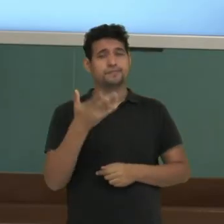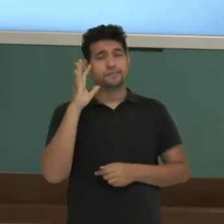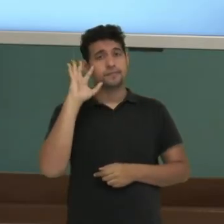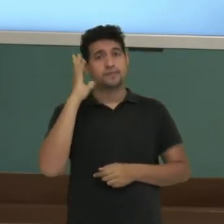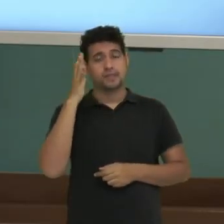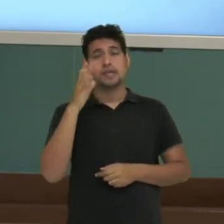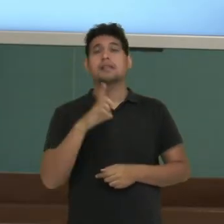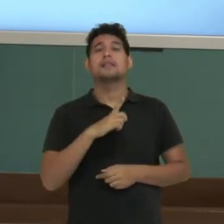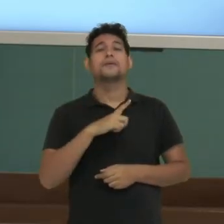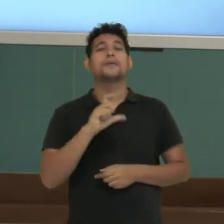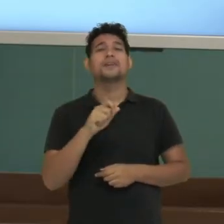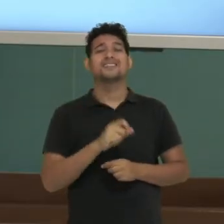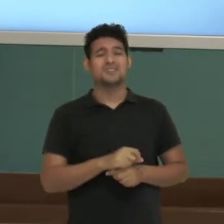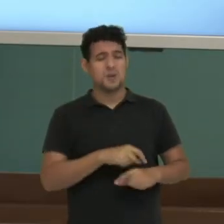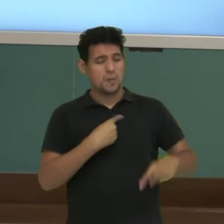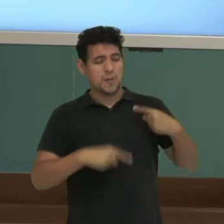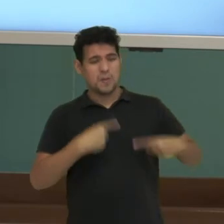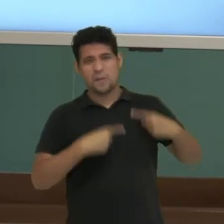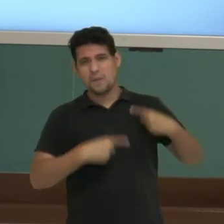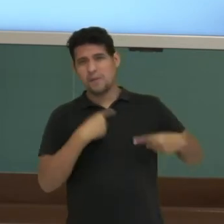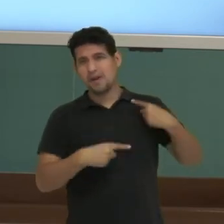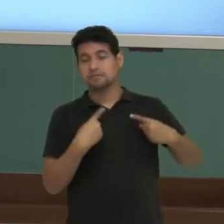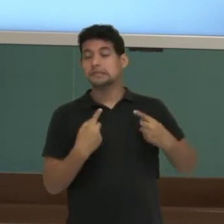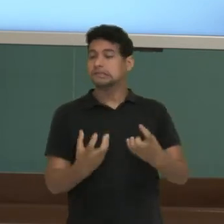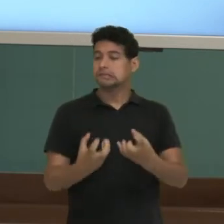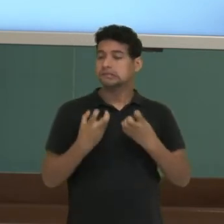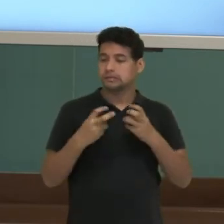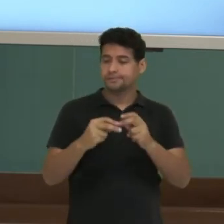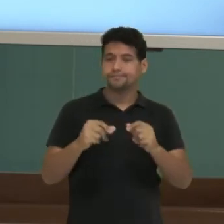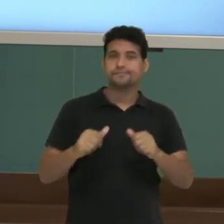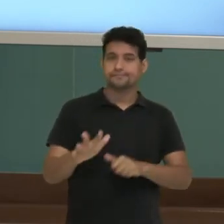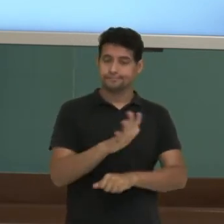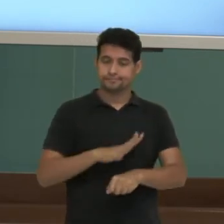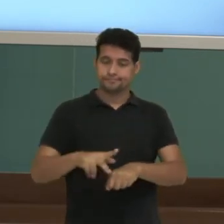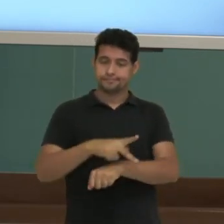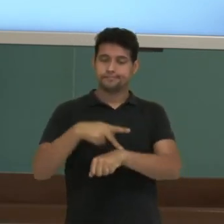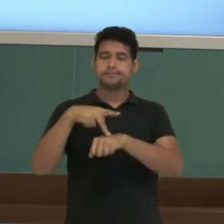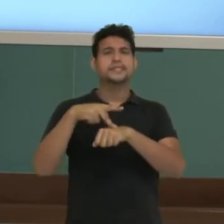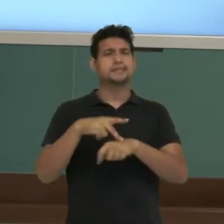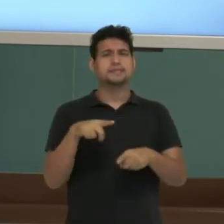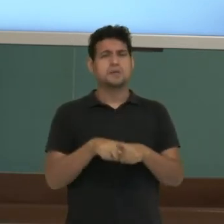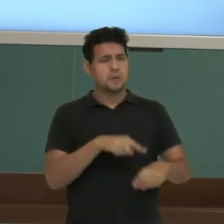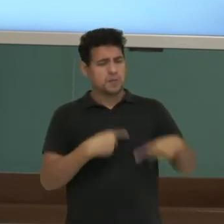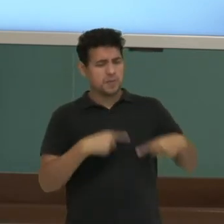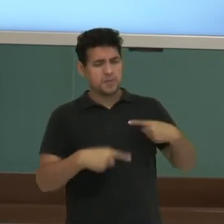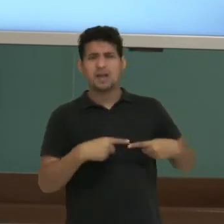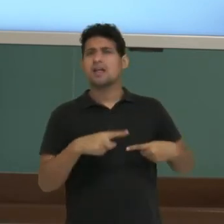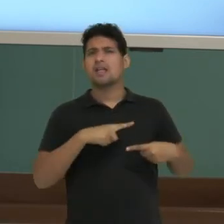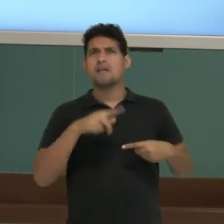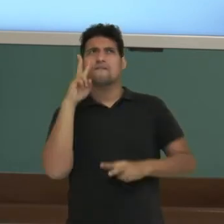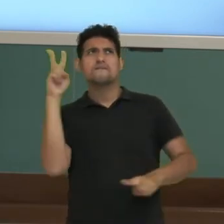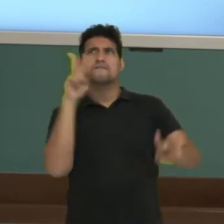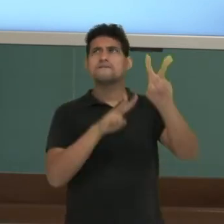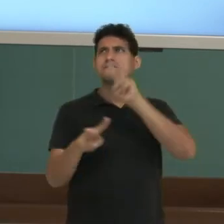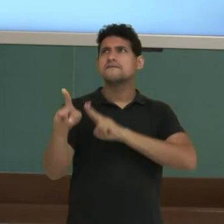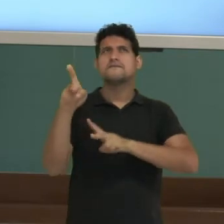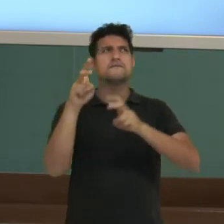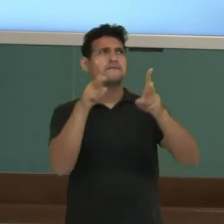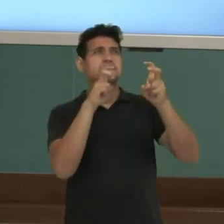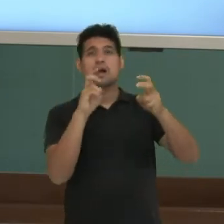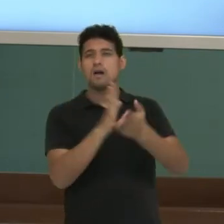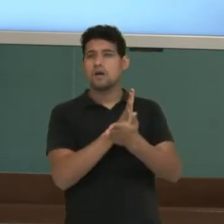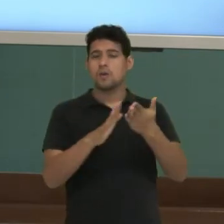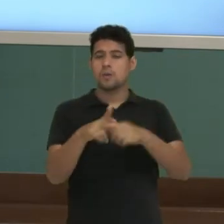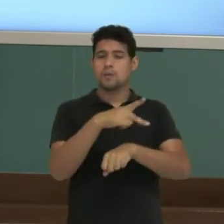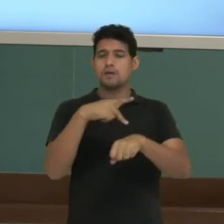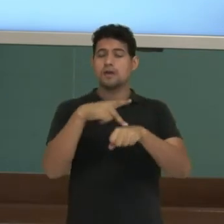uma questão de disputa territorial. E essa disputa territorial é franca e é visível em alguns países e